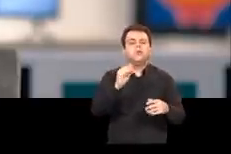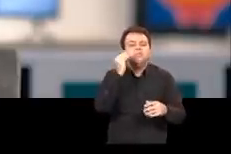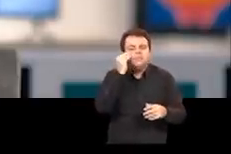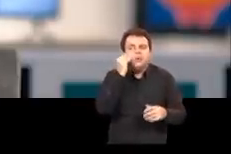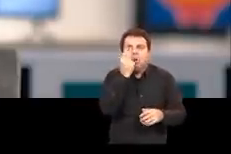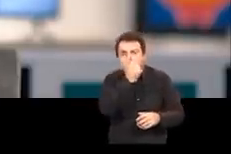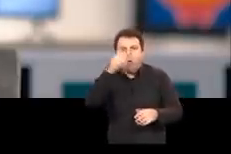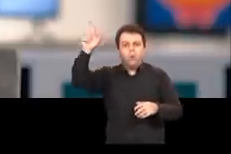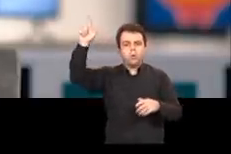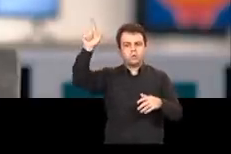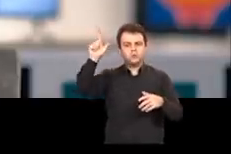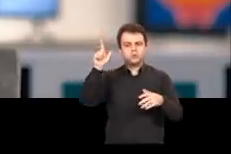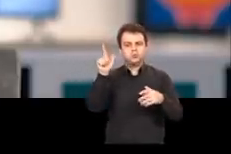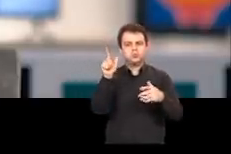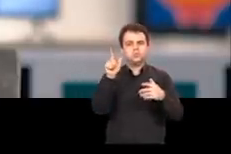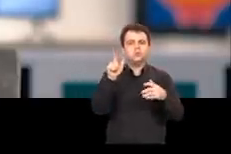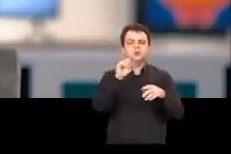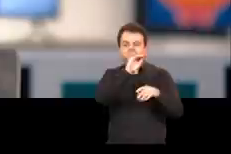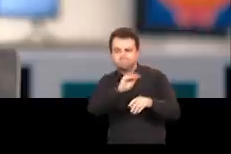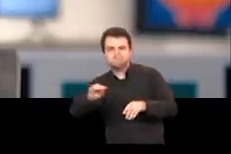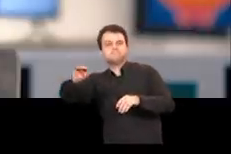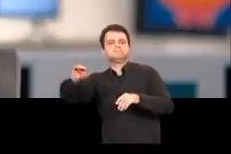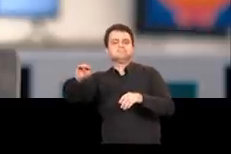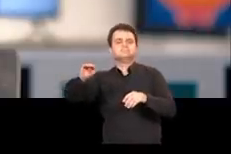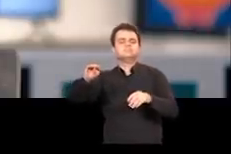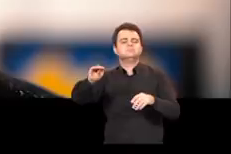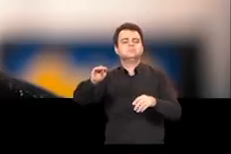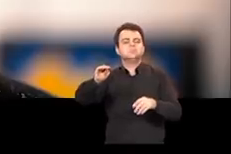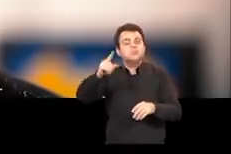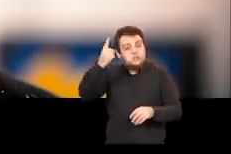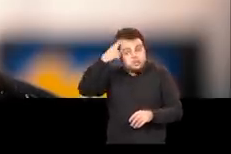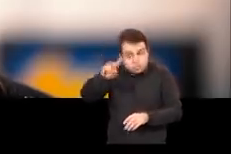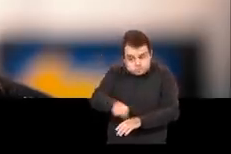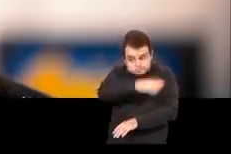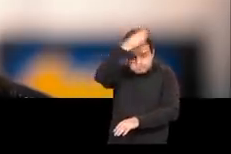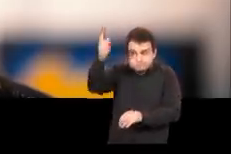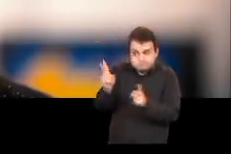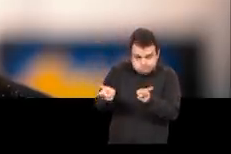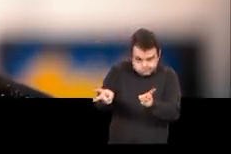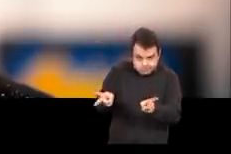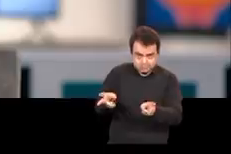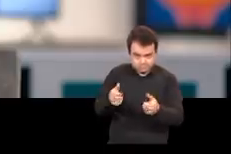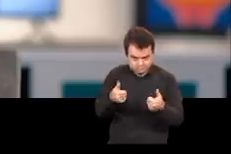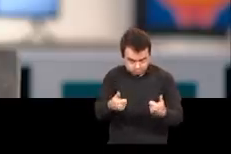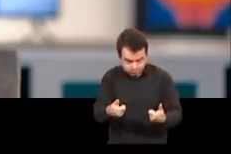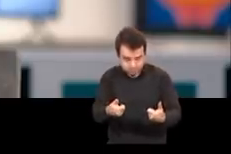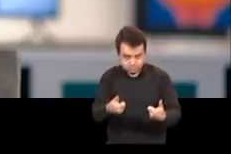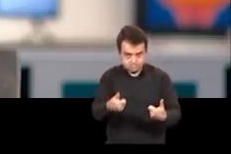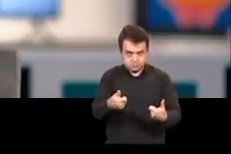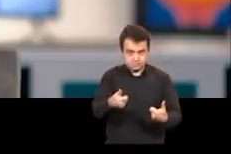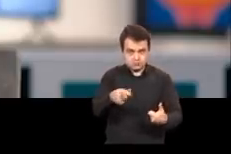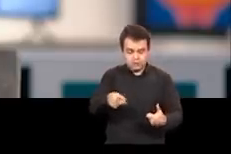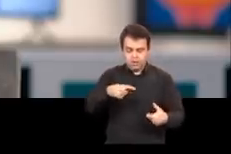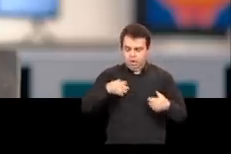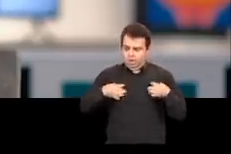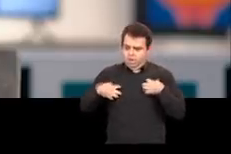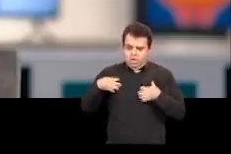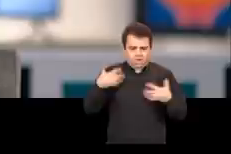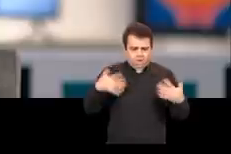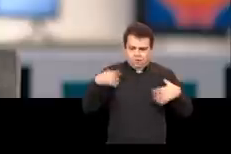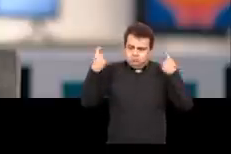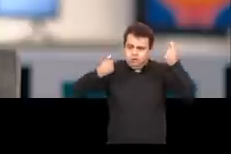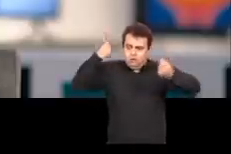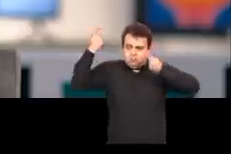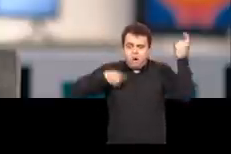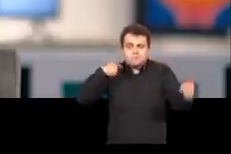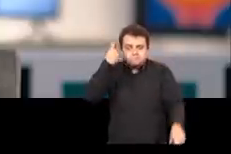tempo de estudo perdido em outro momento ao longo do dia. Ah, e fique tranquilo, você não precisa se dedicar